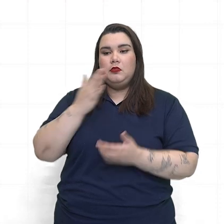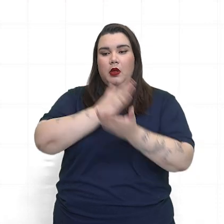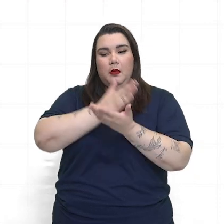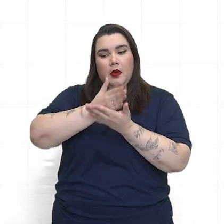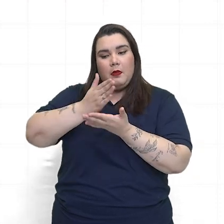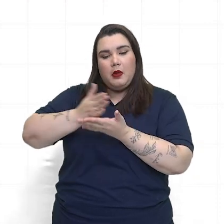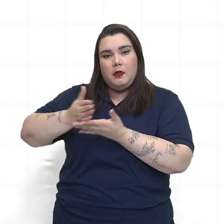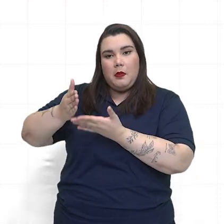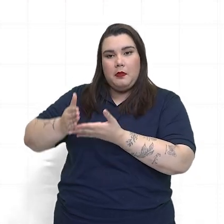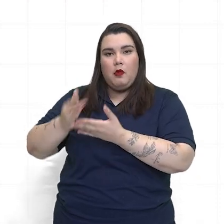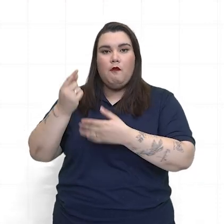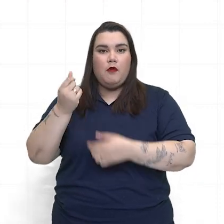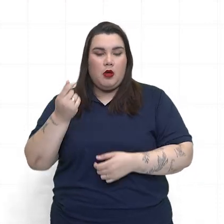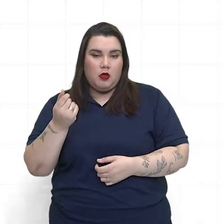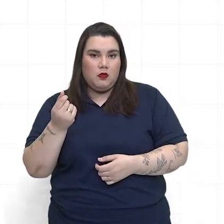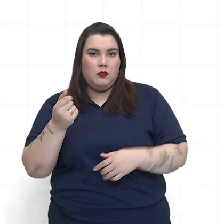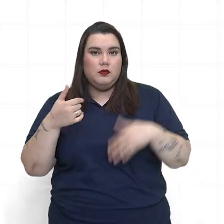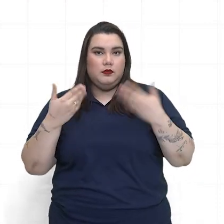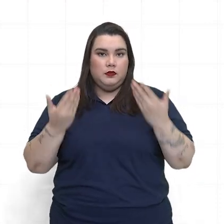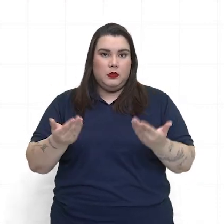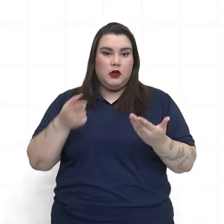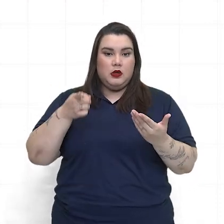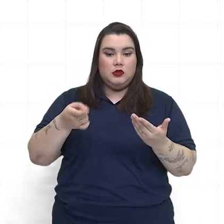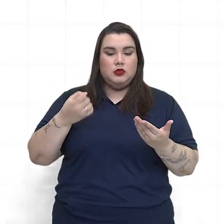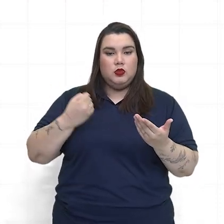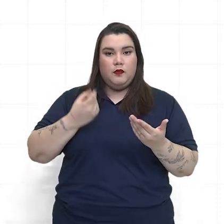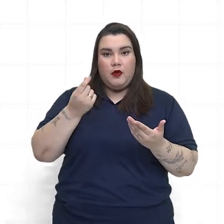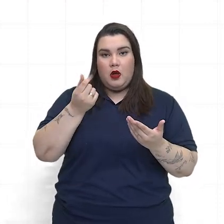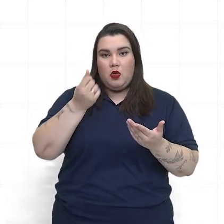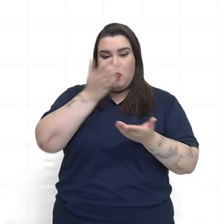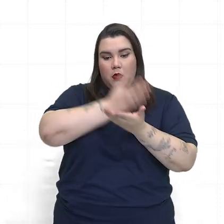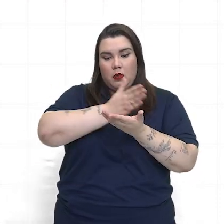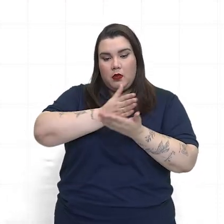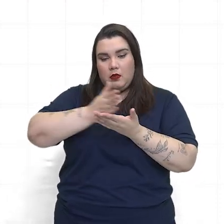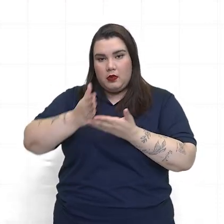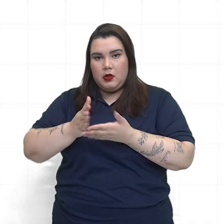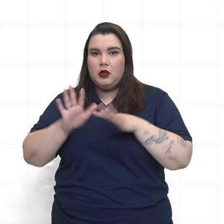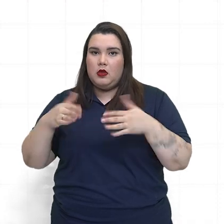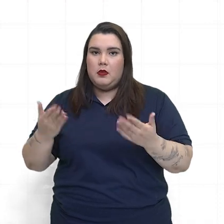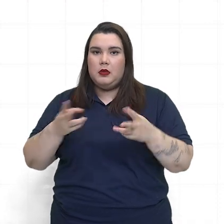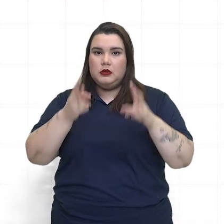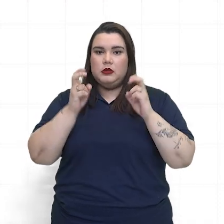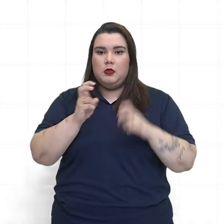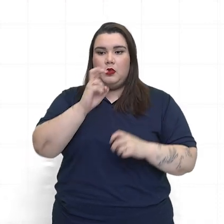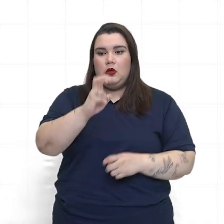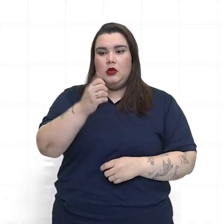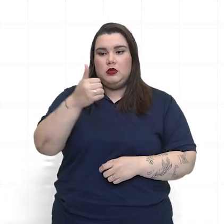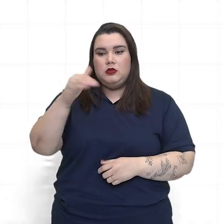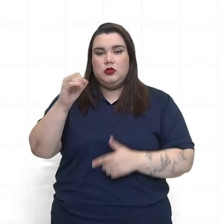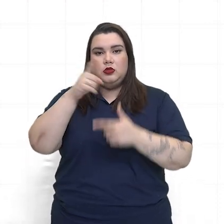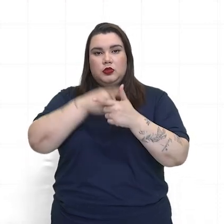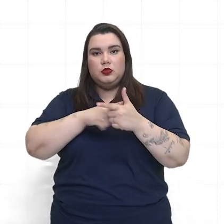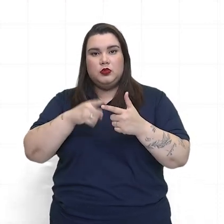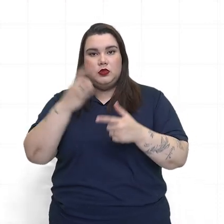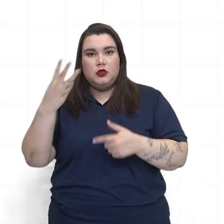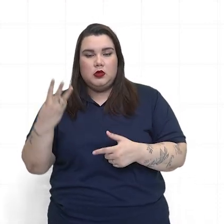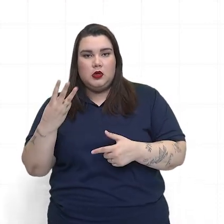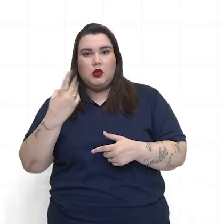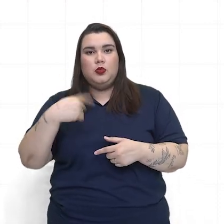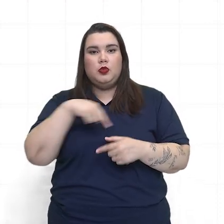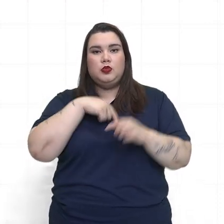foi dividido. Então, voltando, esse valor ele foi dividido em 3 partes, descobrimos e depois